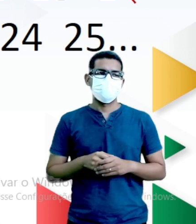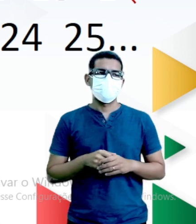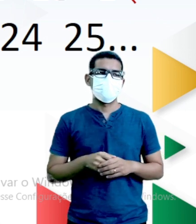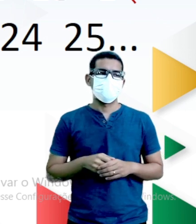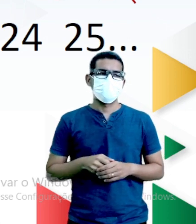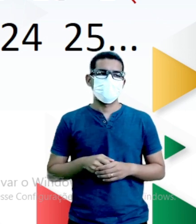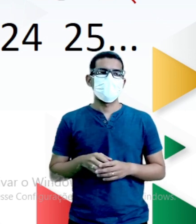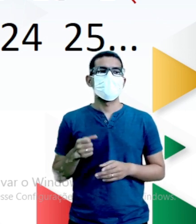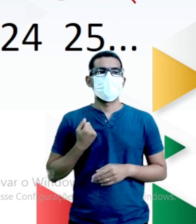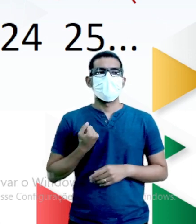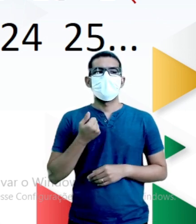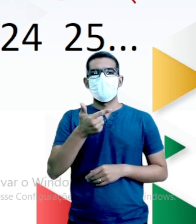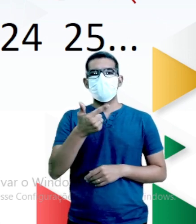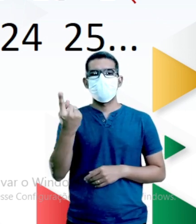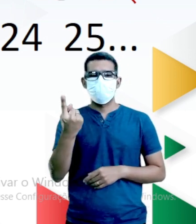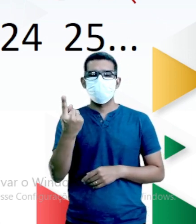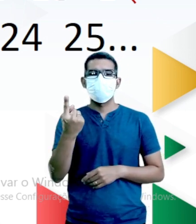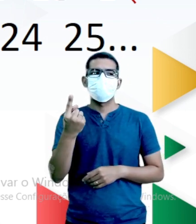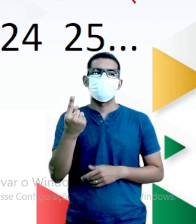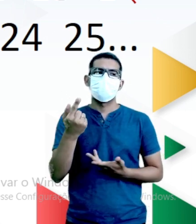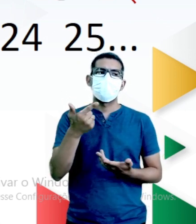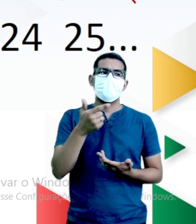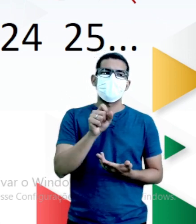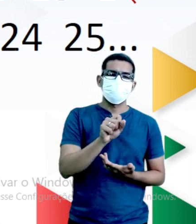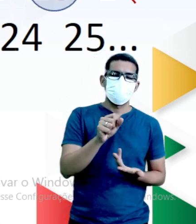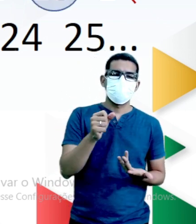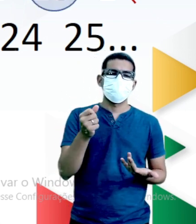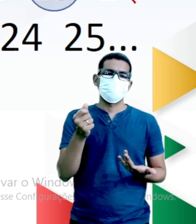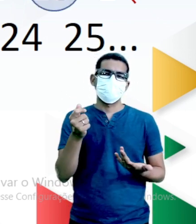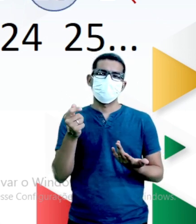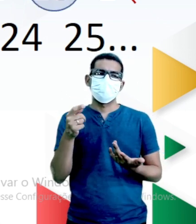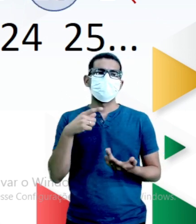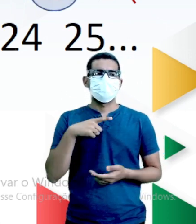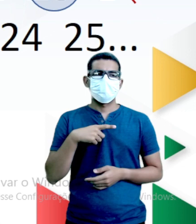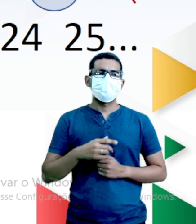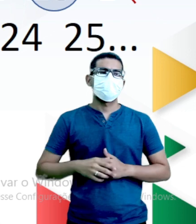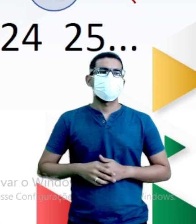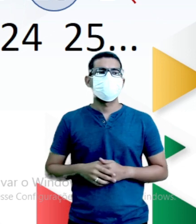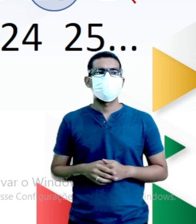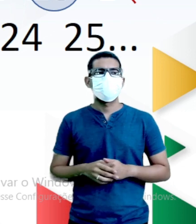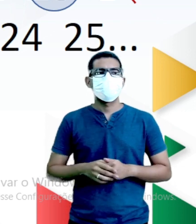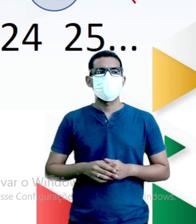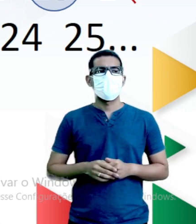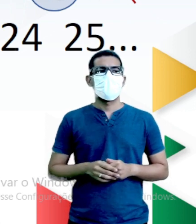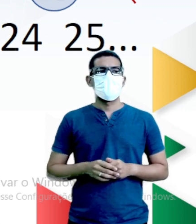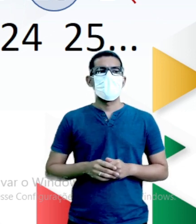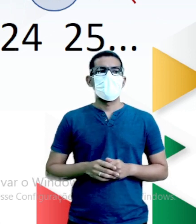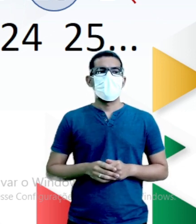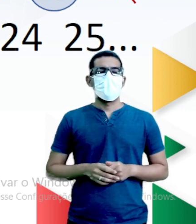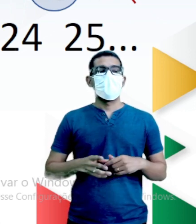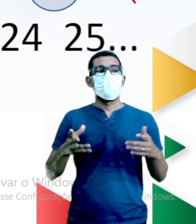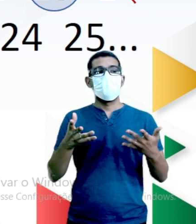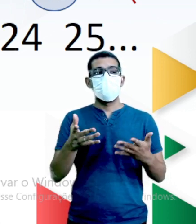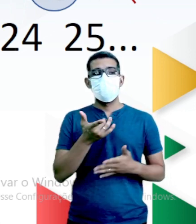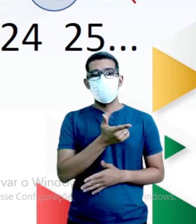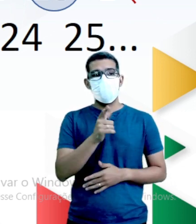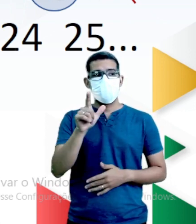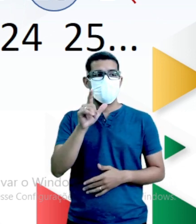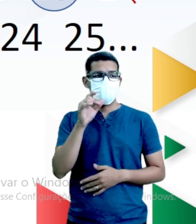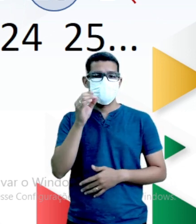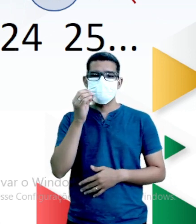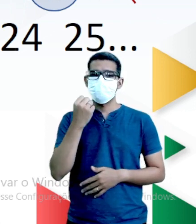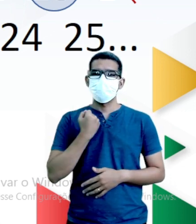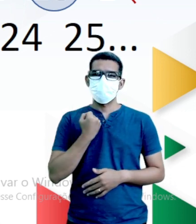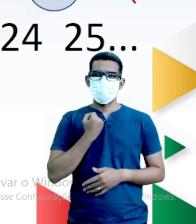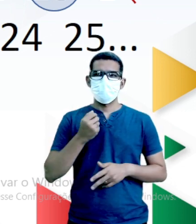número 21 também. O número 28. Beleza? Então, segue agora. Agora eu vou marcar para vocês os próximos números primos.